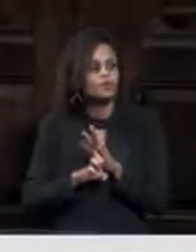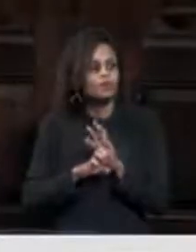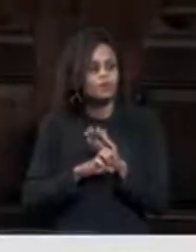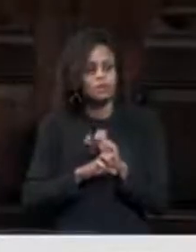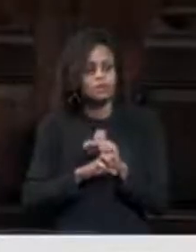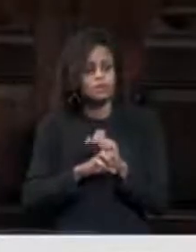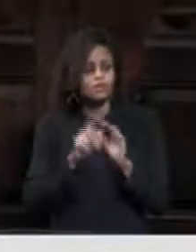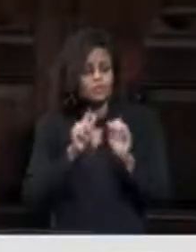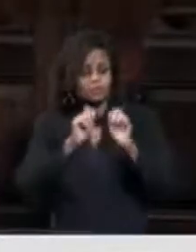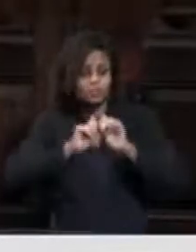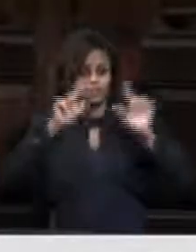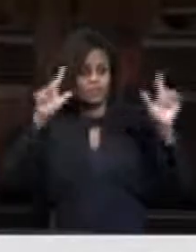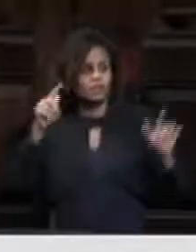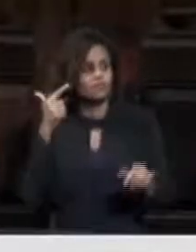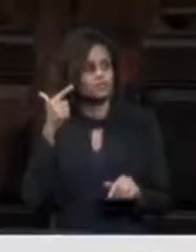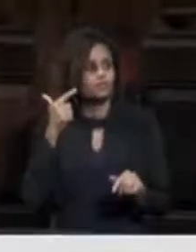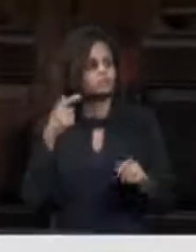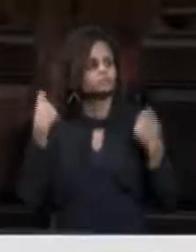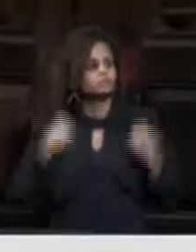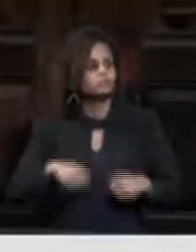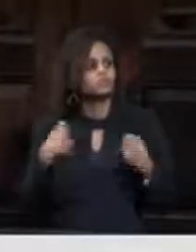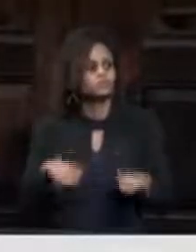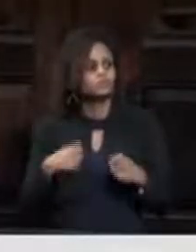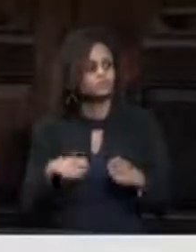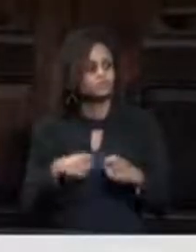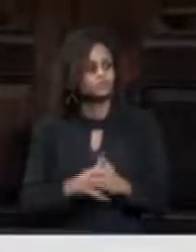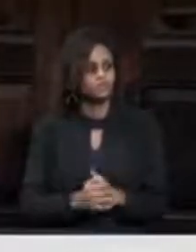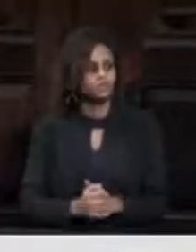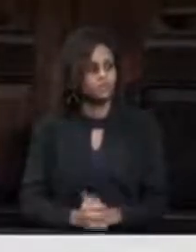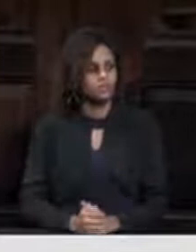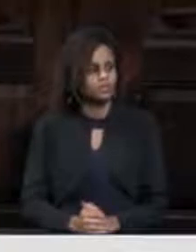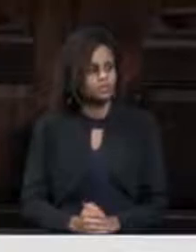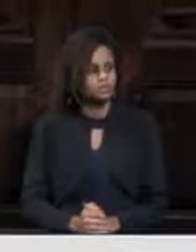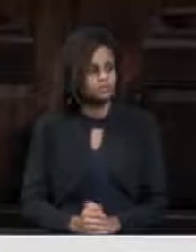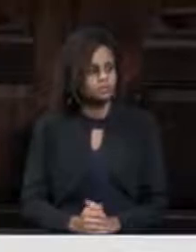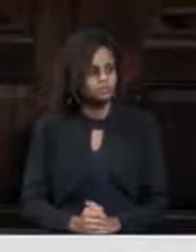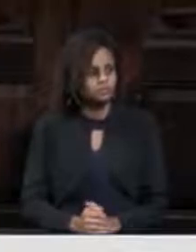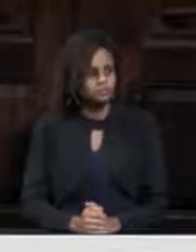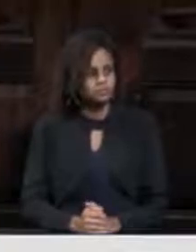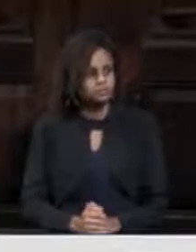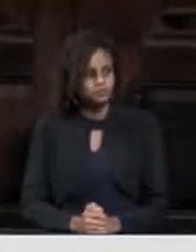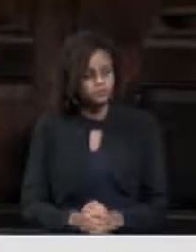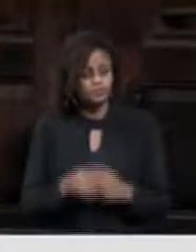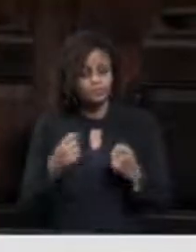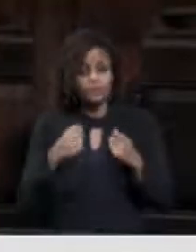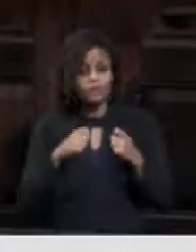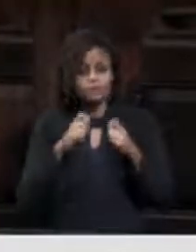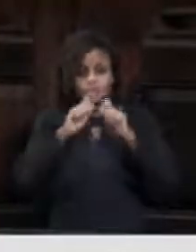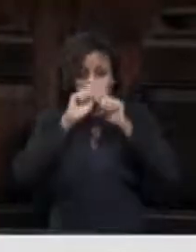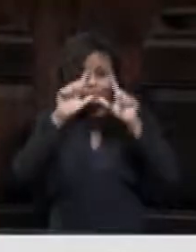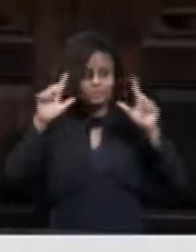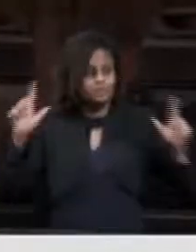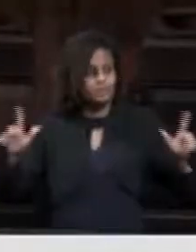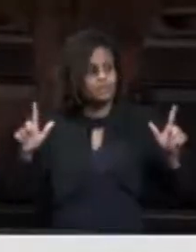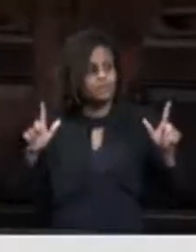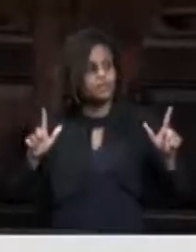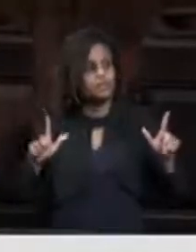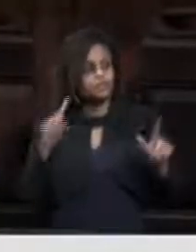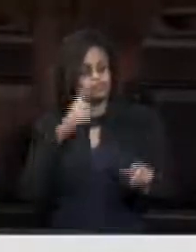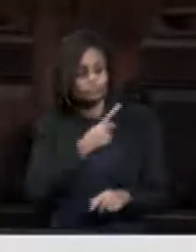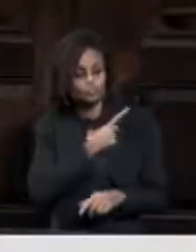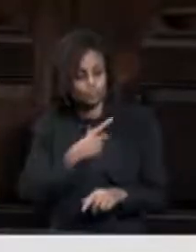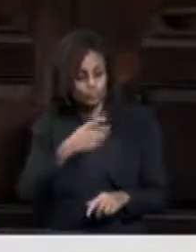transparência, exigir transparência nessa relação que existe entre poder